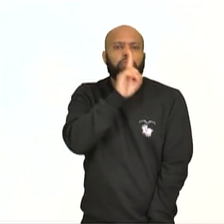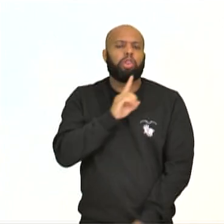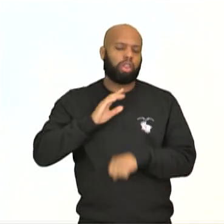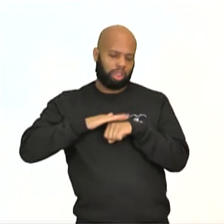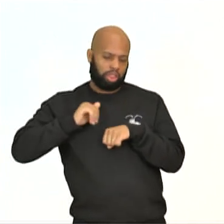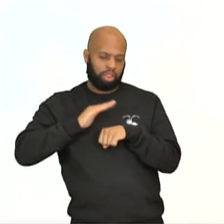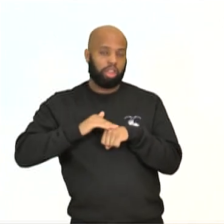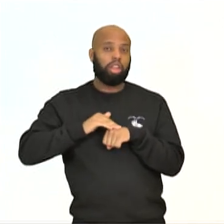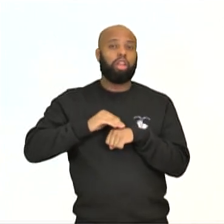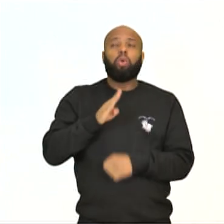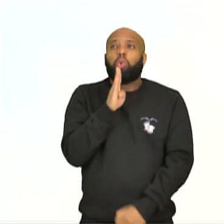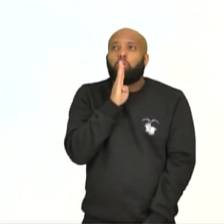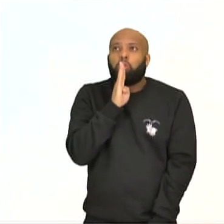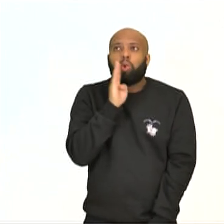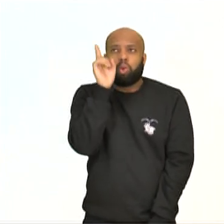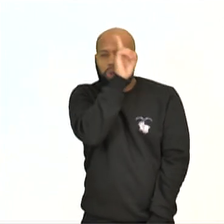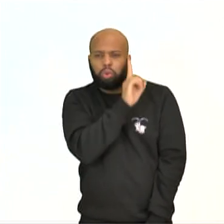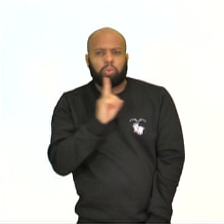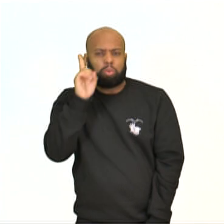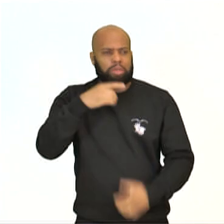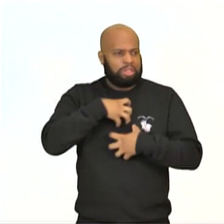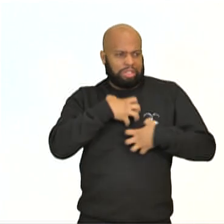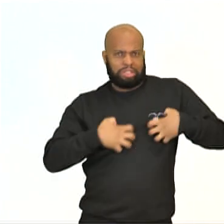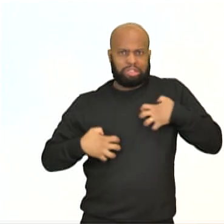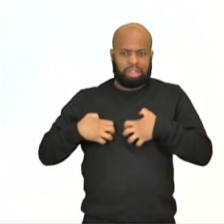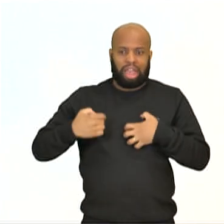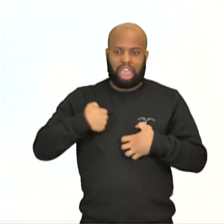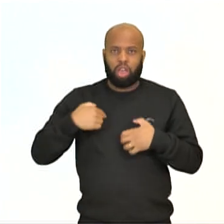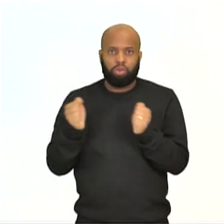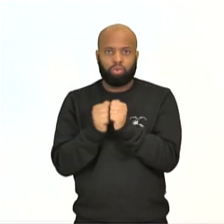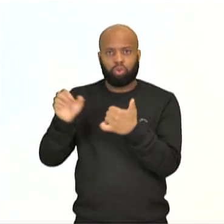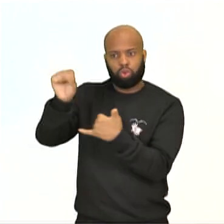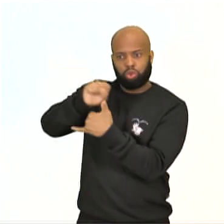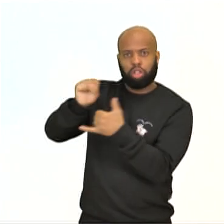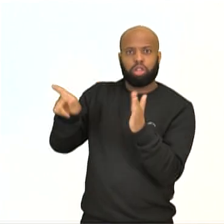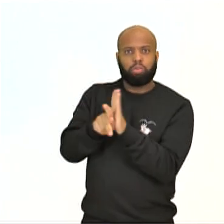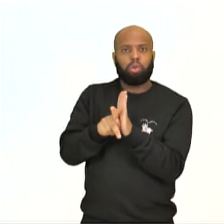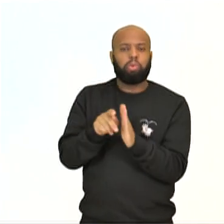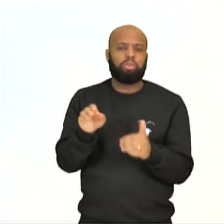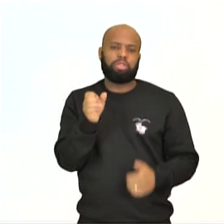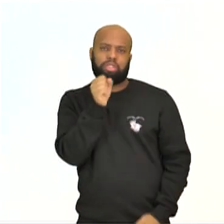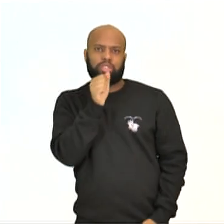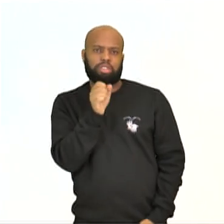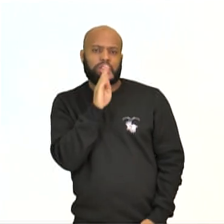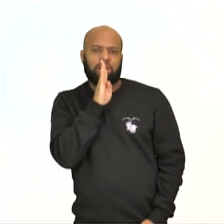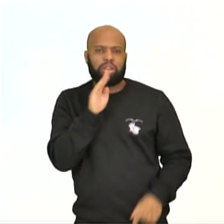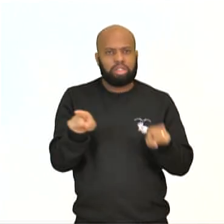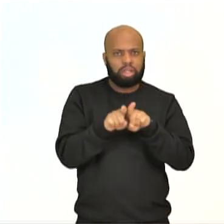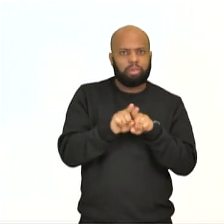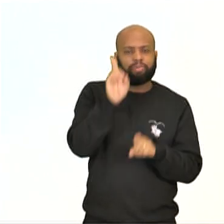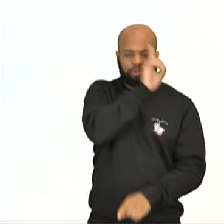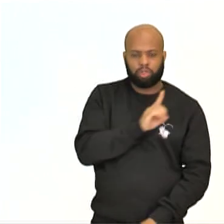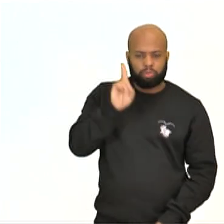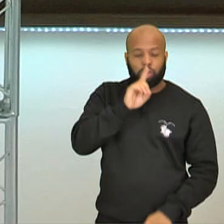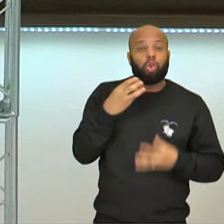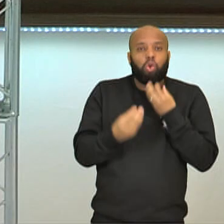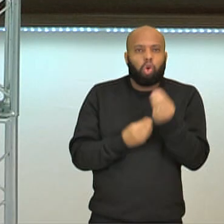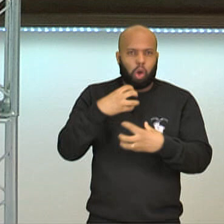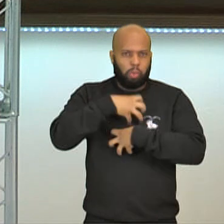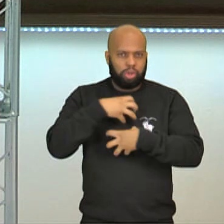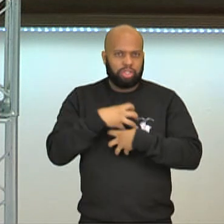domingo me apavora. Sou eu o sujeito do silêncio e do domingo. Então, como que ele se sente no domingo? O